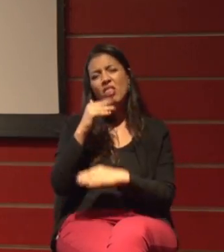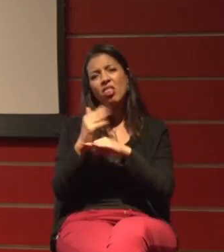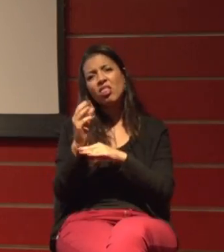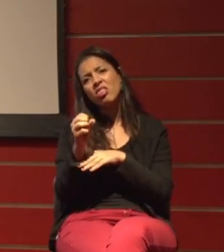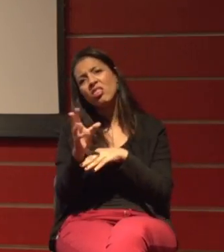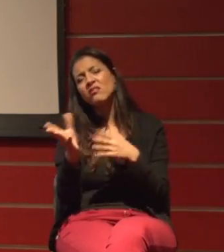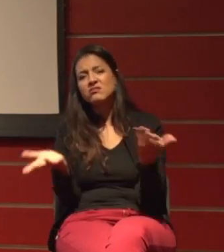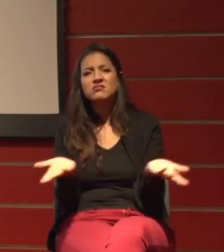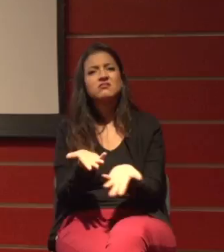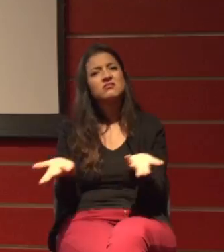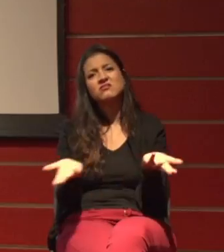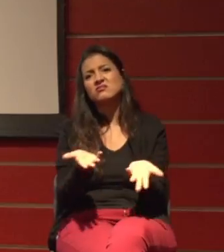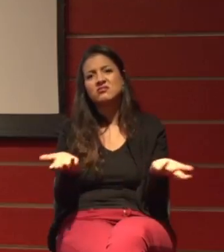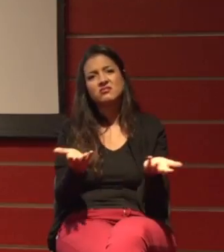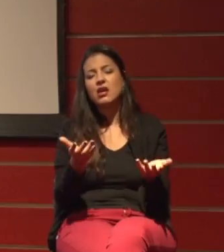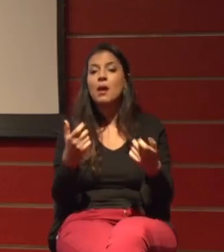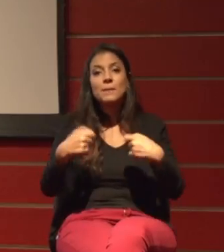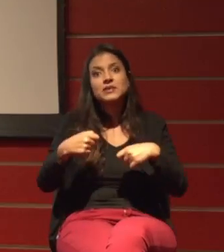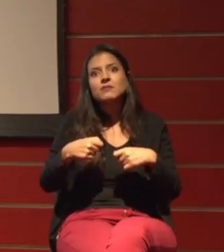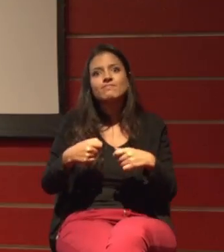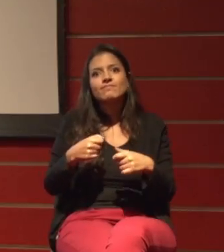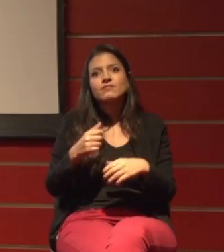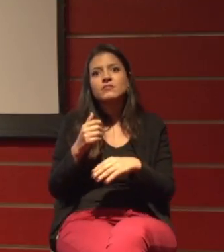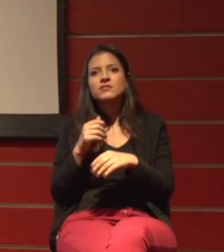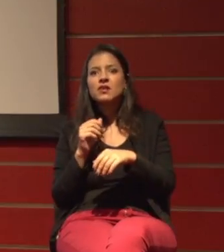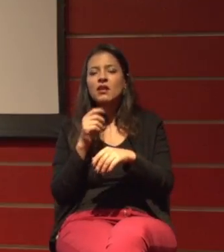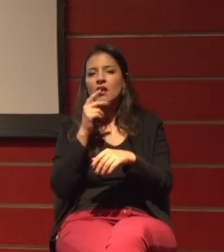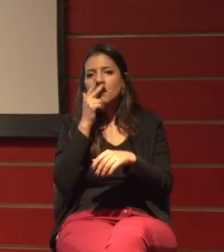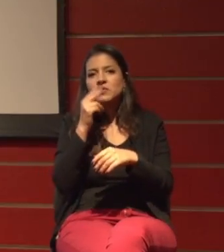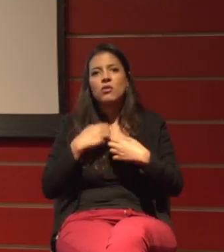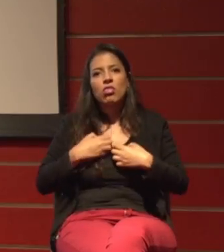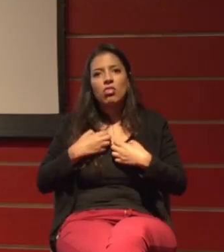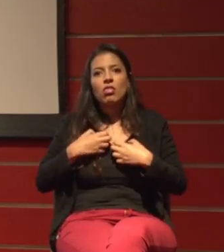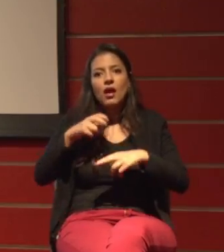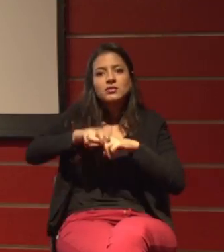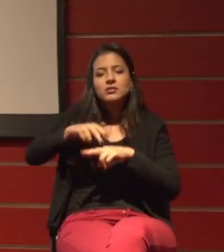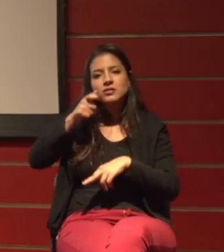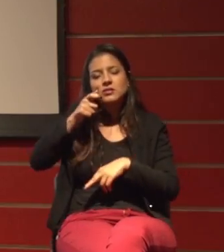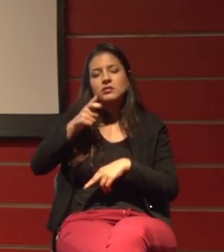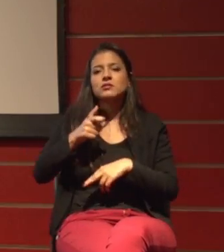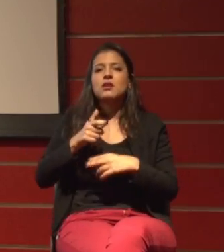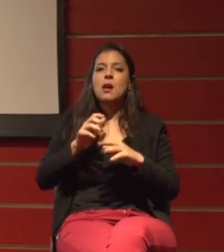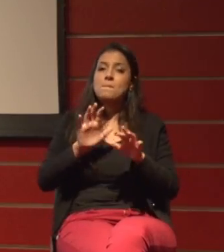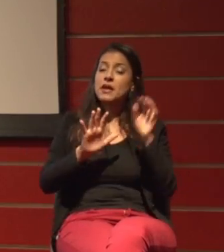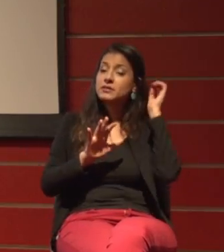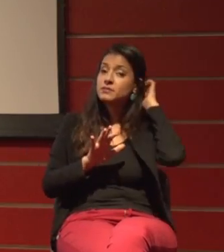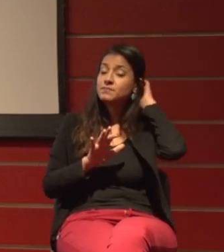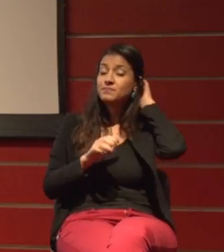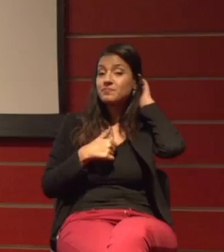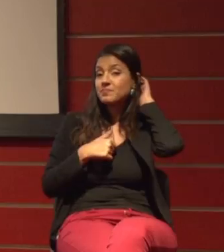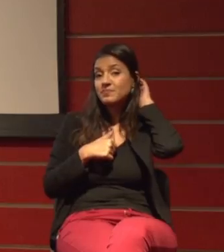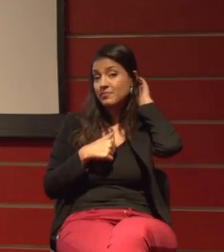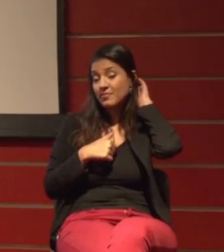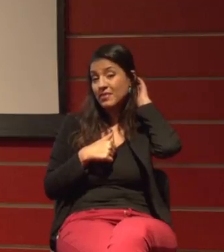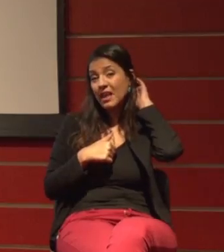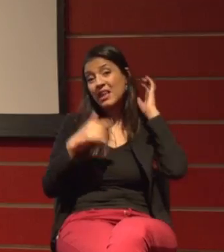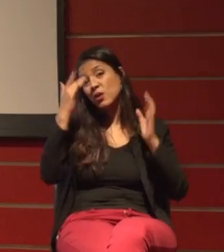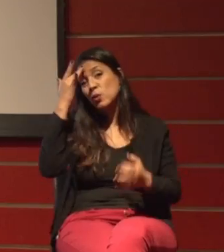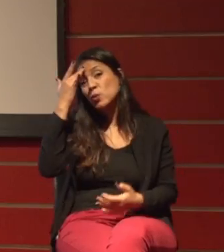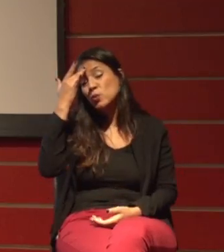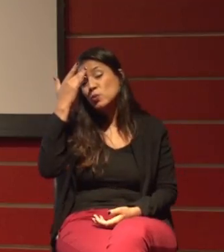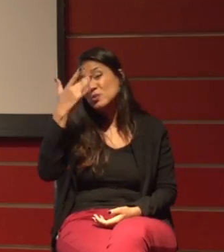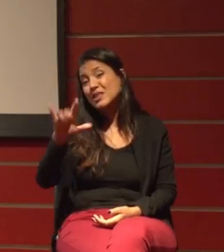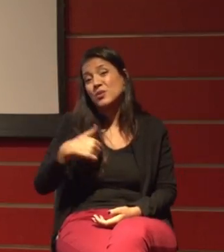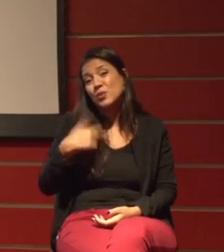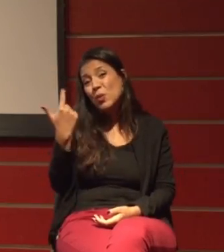cinema ou não vai sair da frente da televisão no intervalo comercial mas eu sei eu não tenho eu não não consigo ver